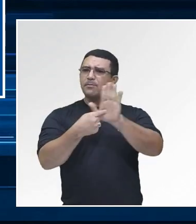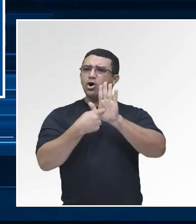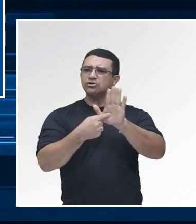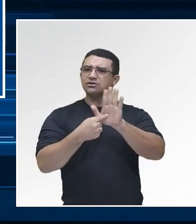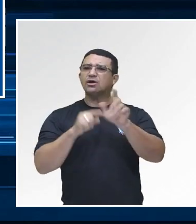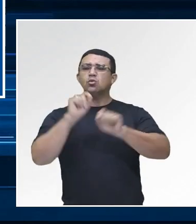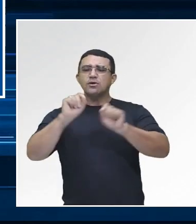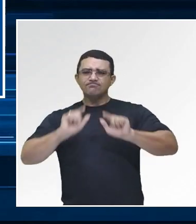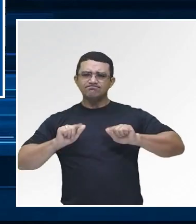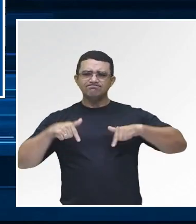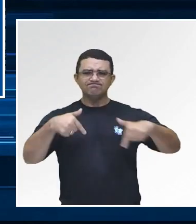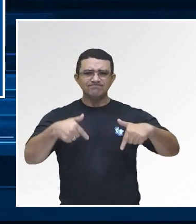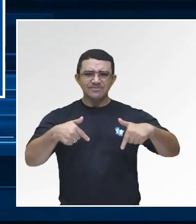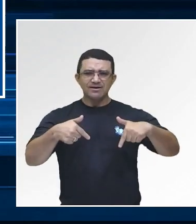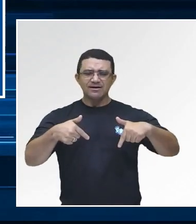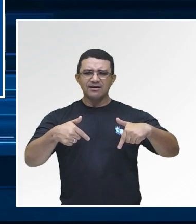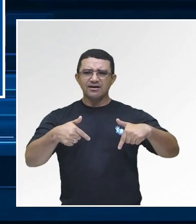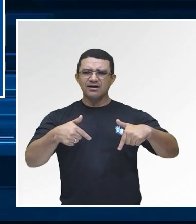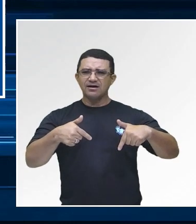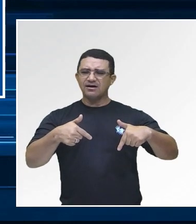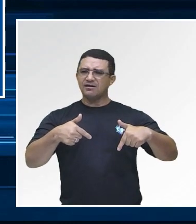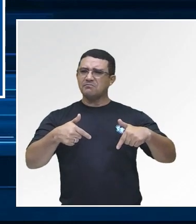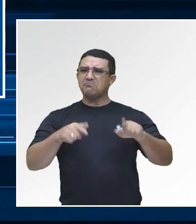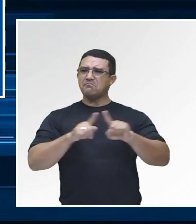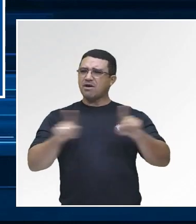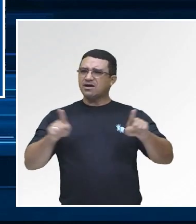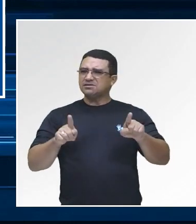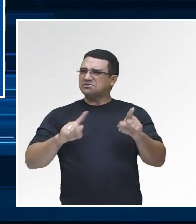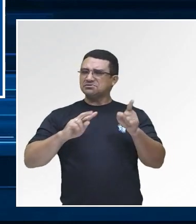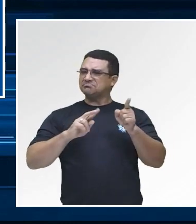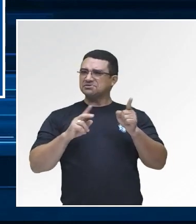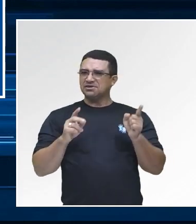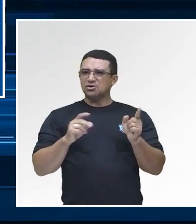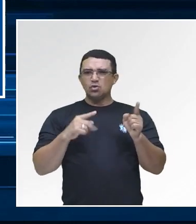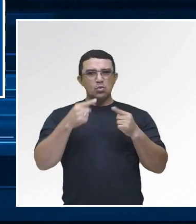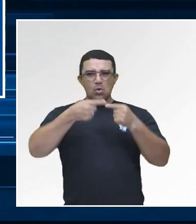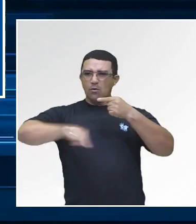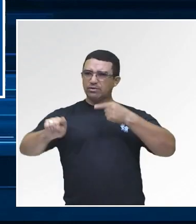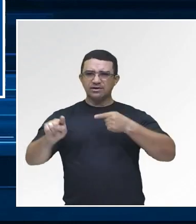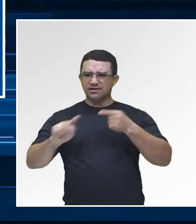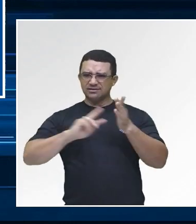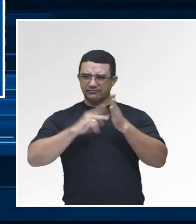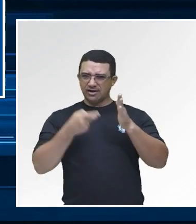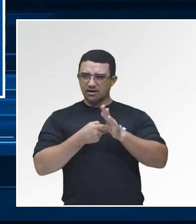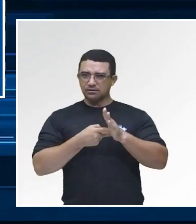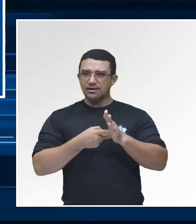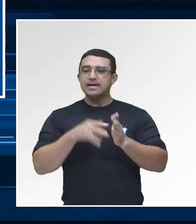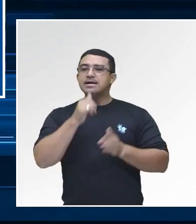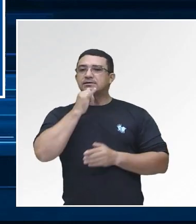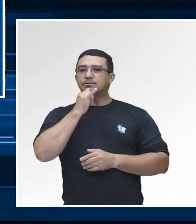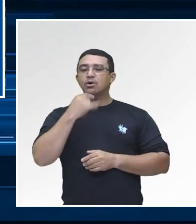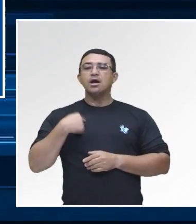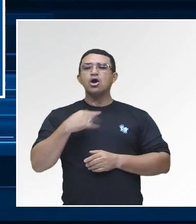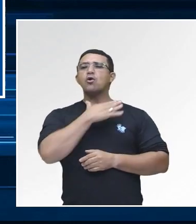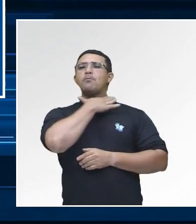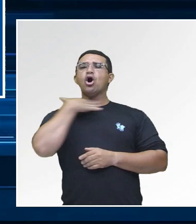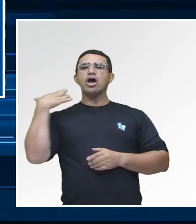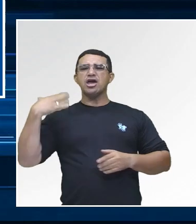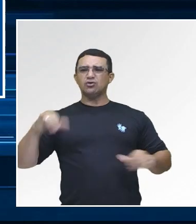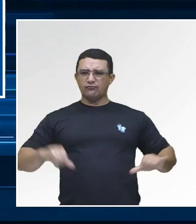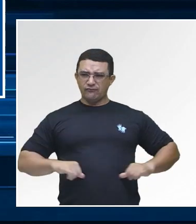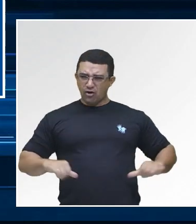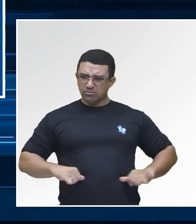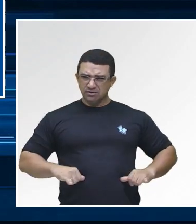diz estou morrendo de fome, né, só para ilustrar que estamos com muita fome,